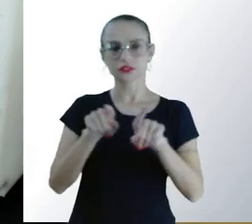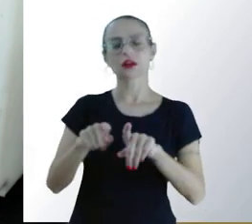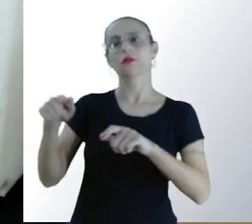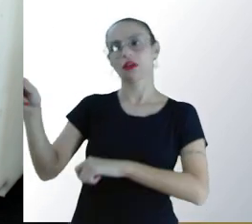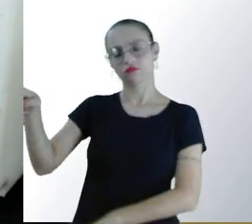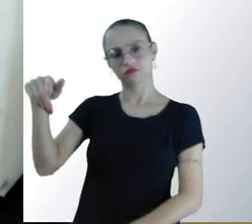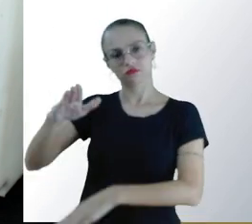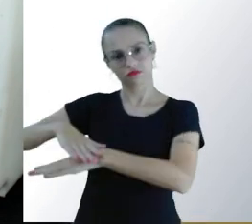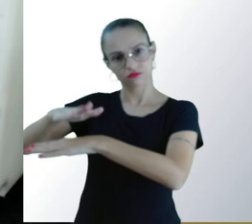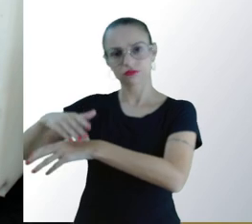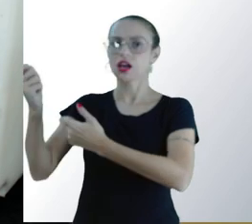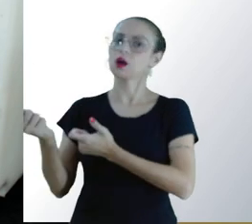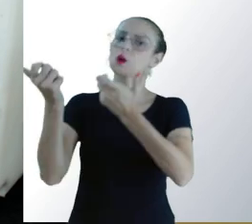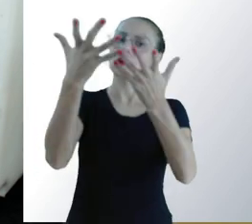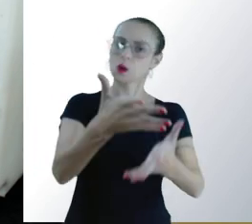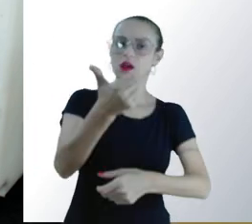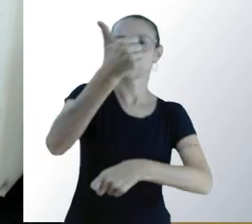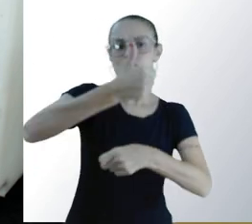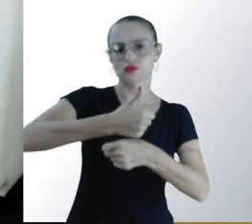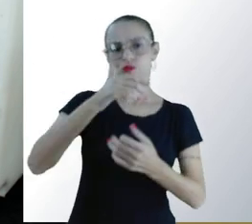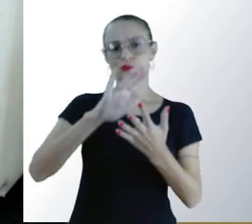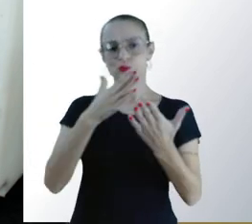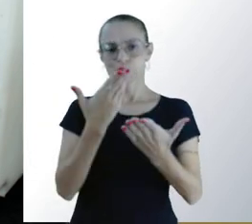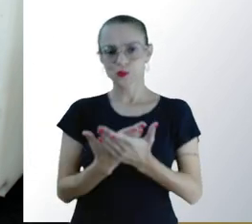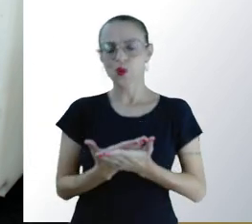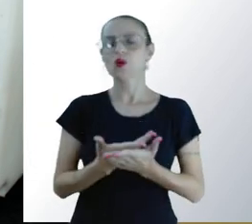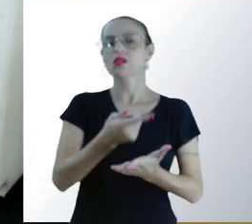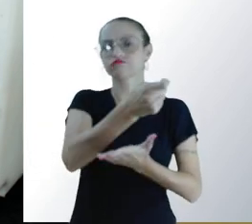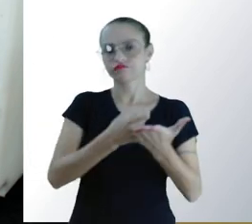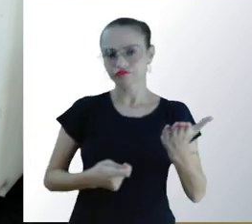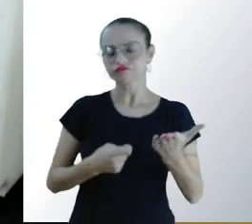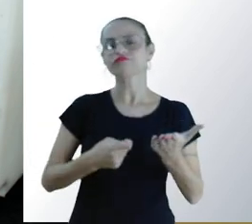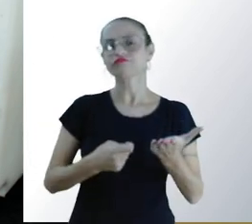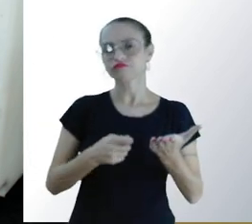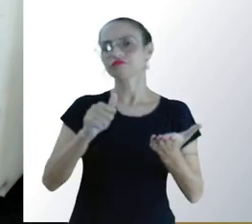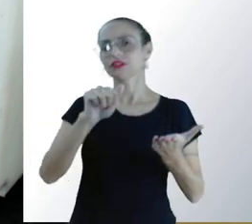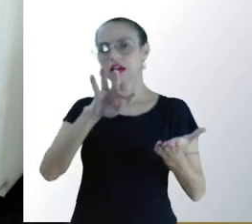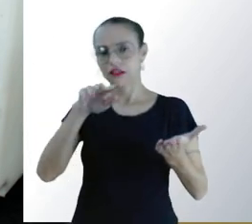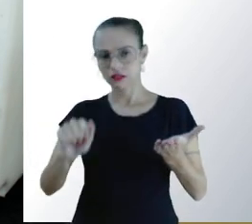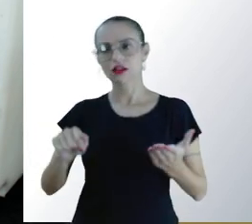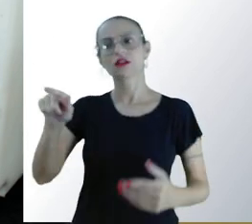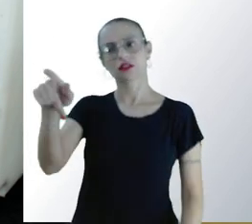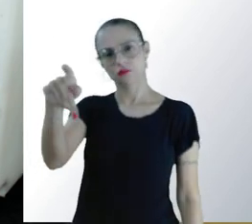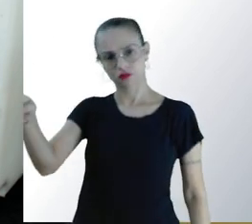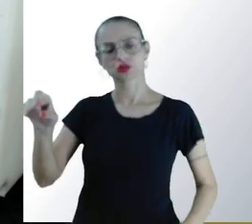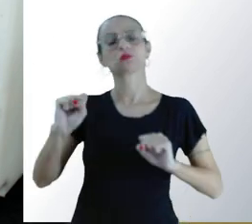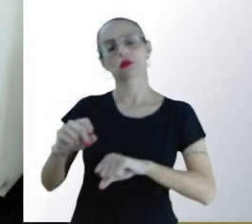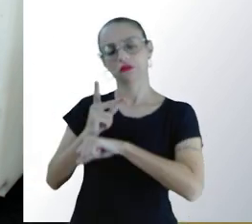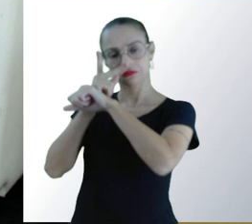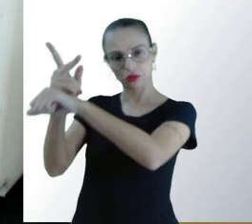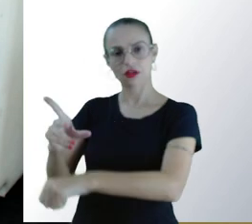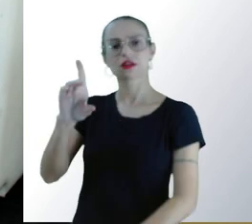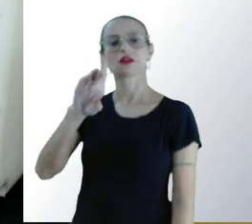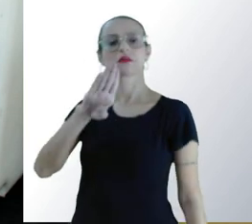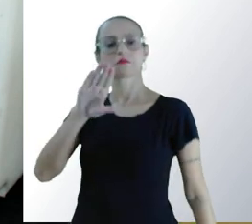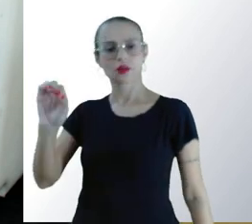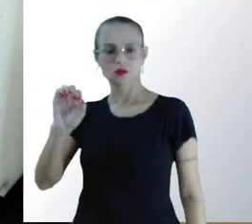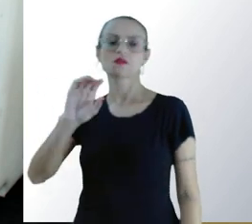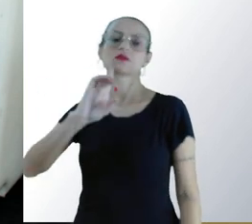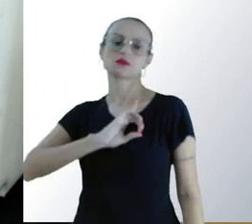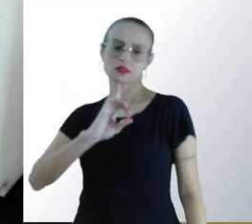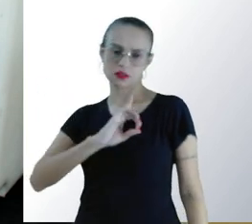direção, né, da escola para que isso fique registrado e esse professor, daí, na sequência, pode procurar a delegacia para fazer esse